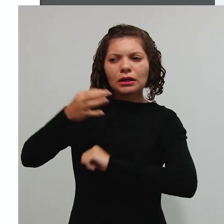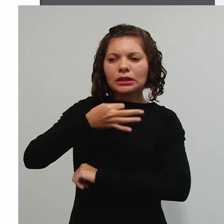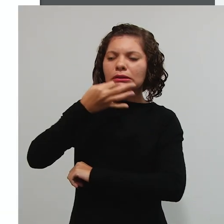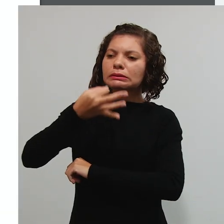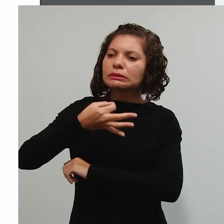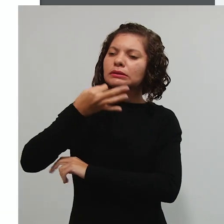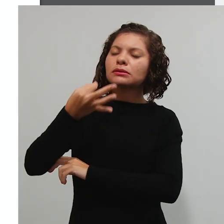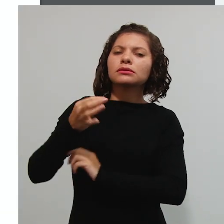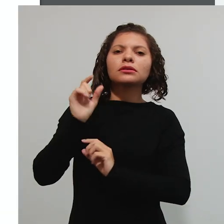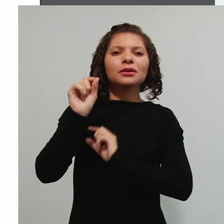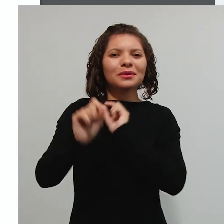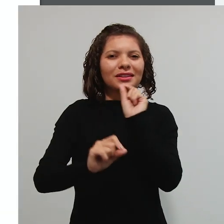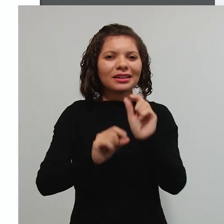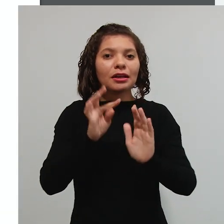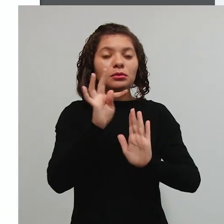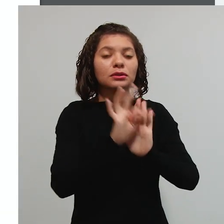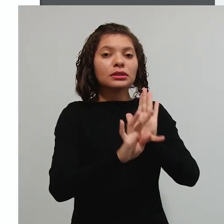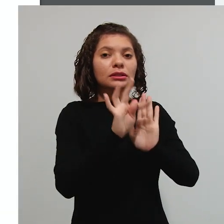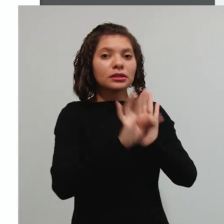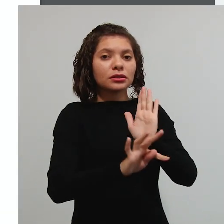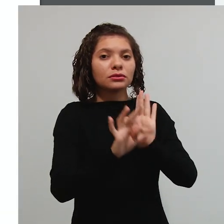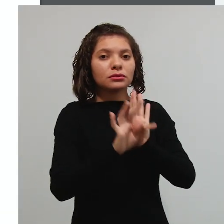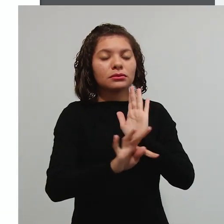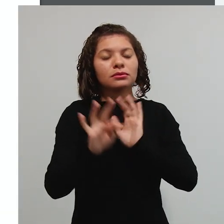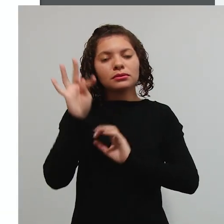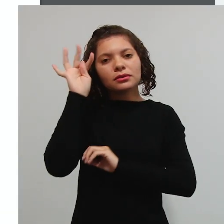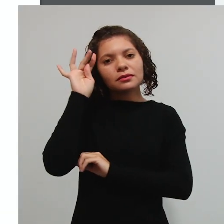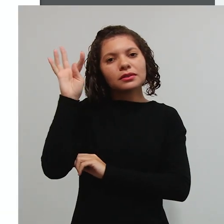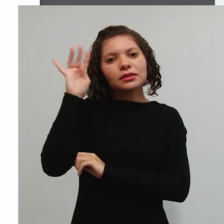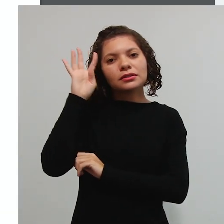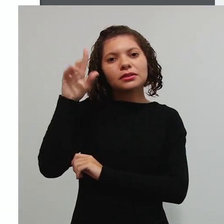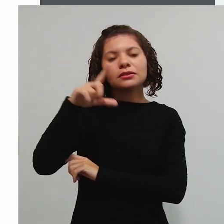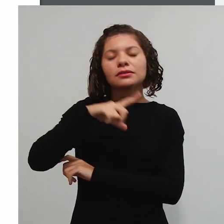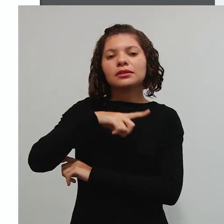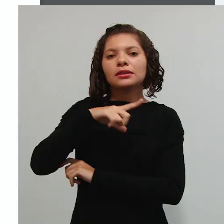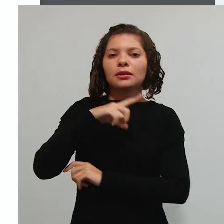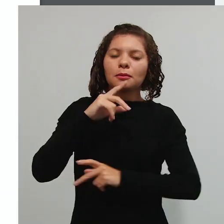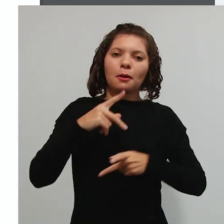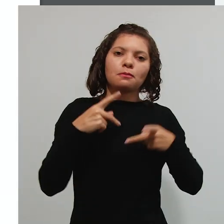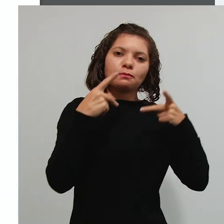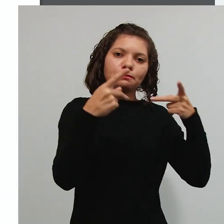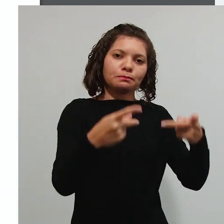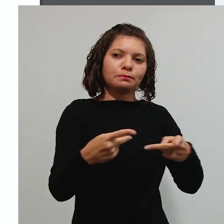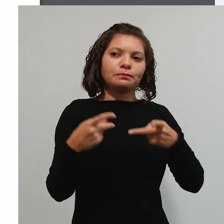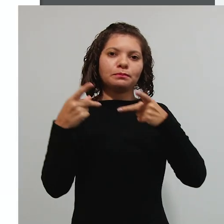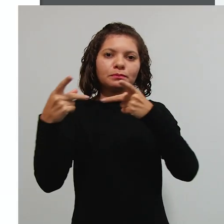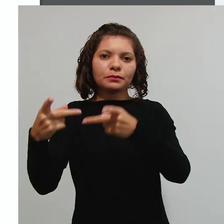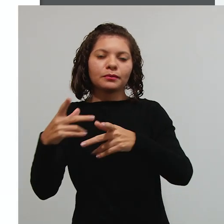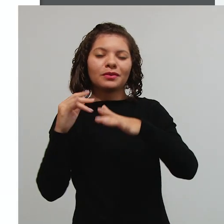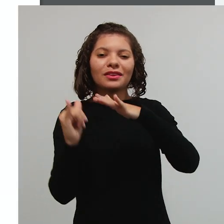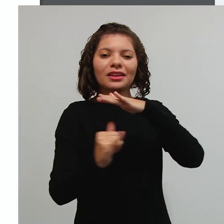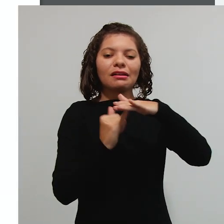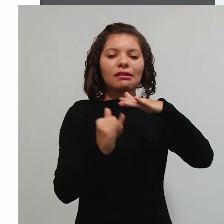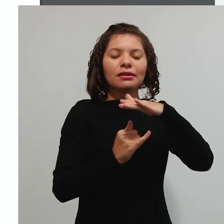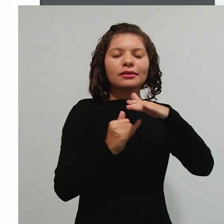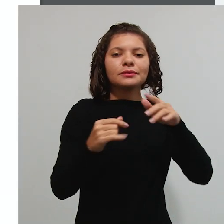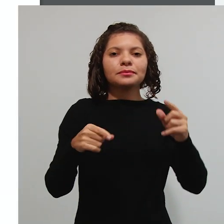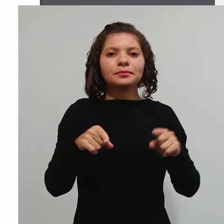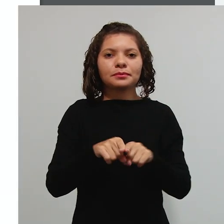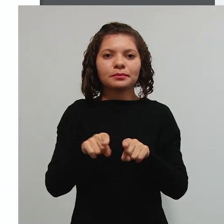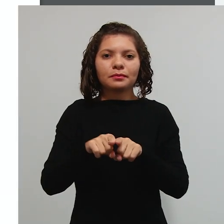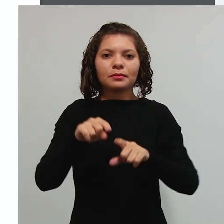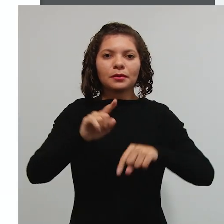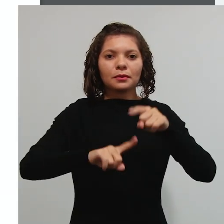A análise crítica é um texto reflexivo contando a visita à instituição com a realização da formação e